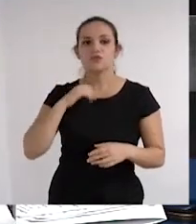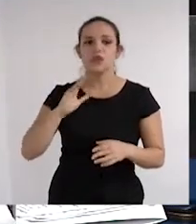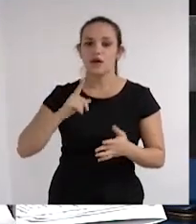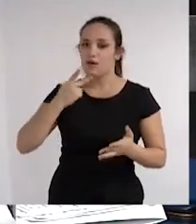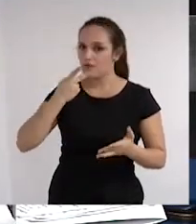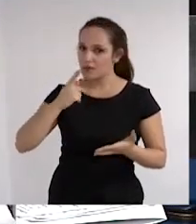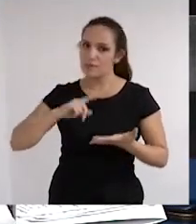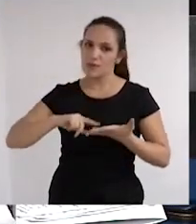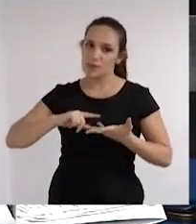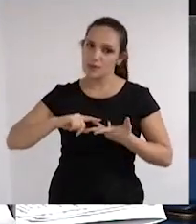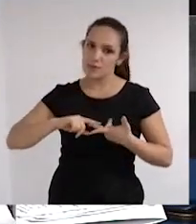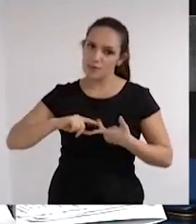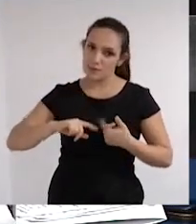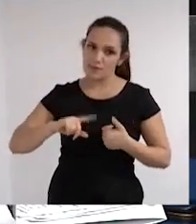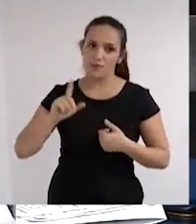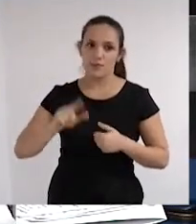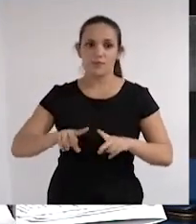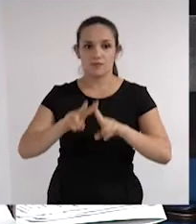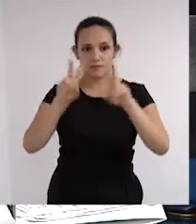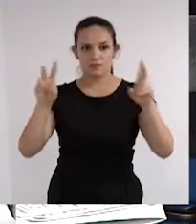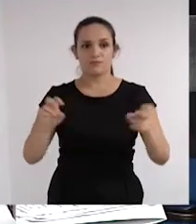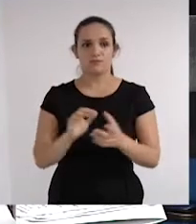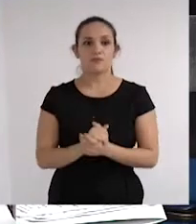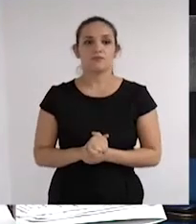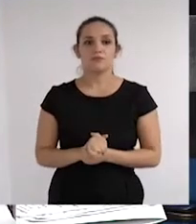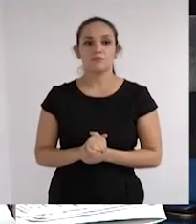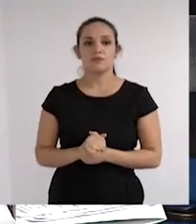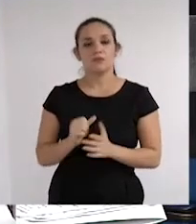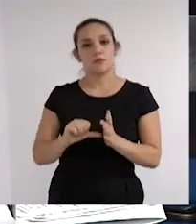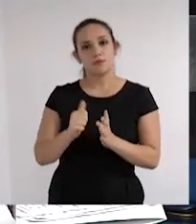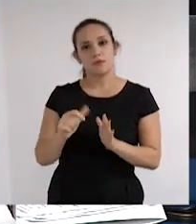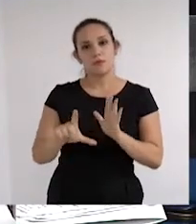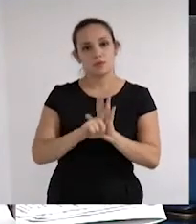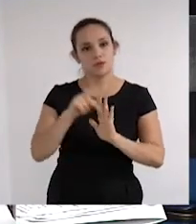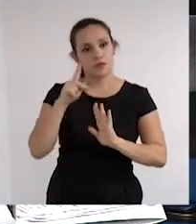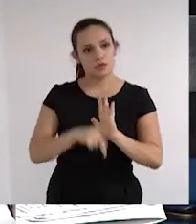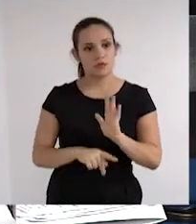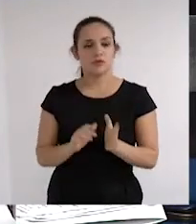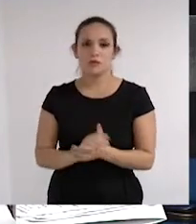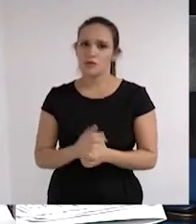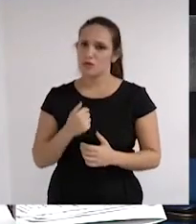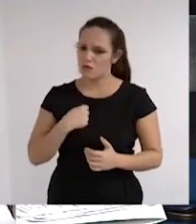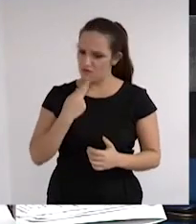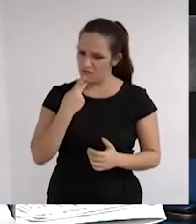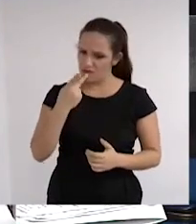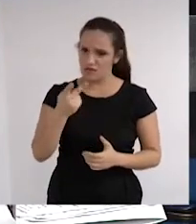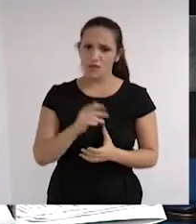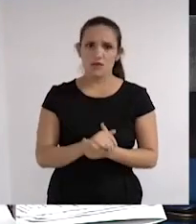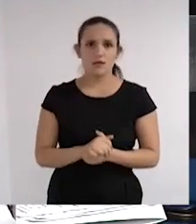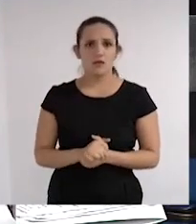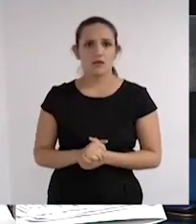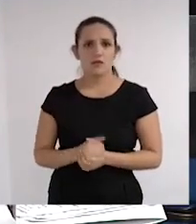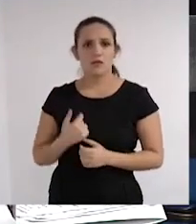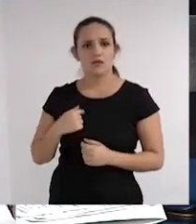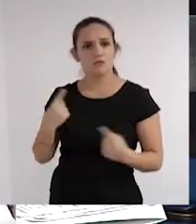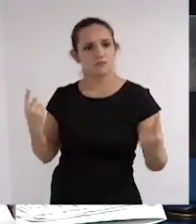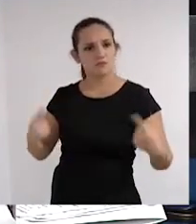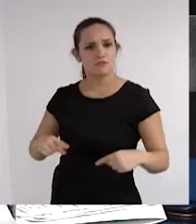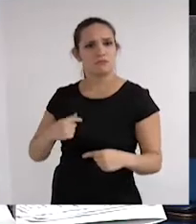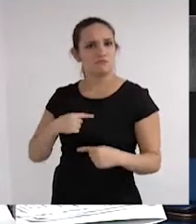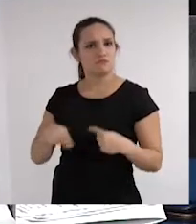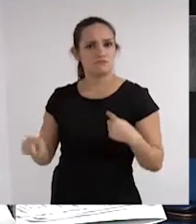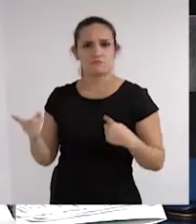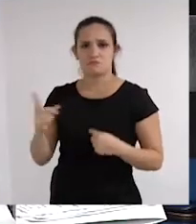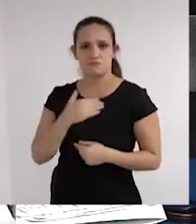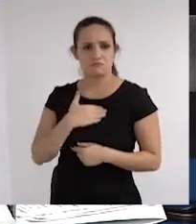aqui, quando analisamos o primeiro plano plurianual que veio aqui. E eu falei no governo, como oposição, fui lá